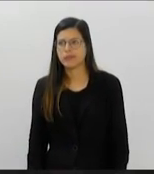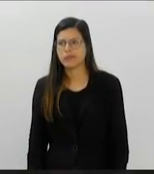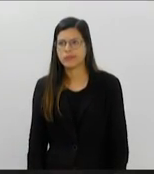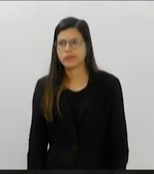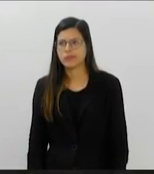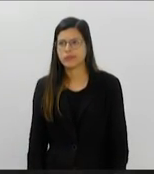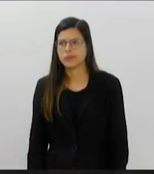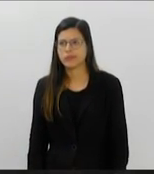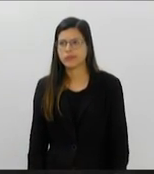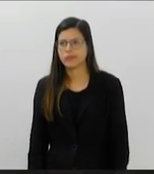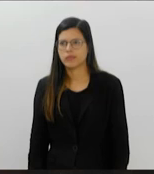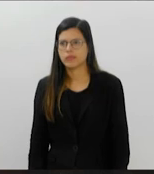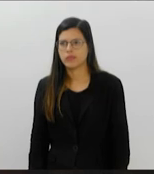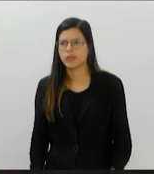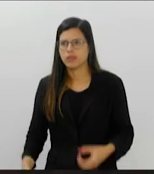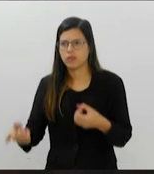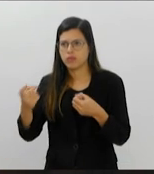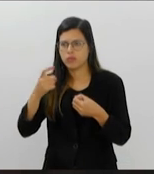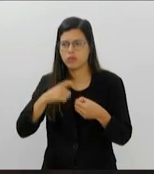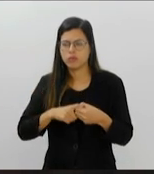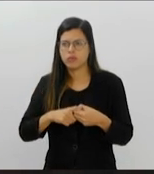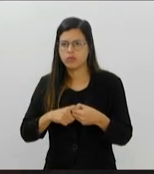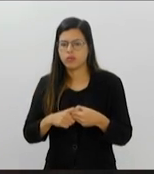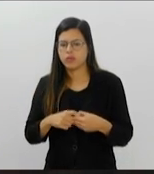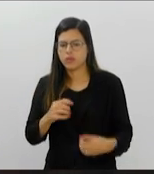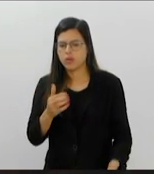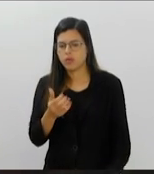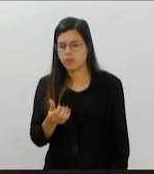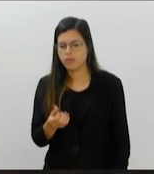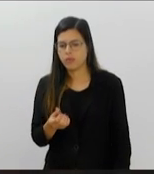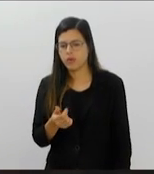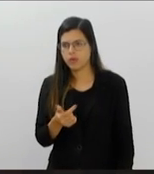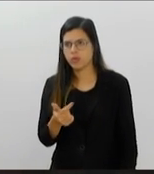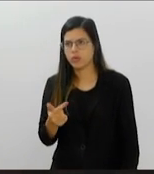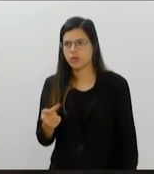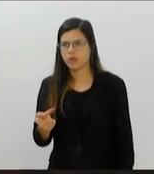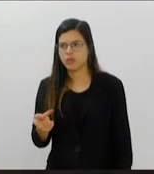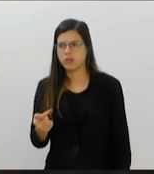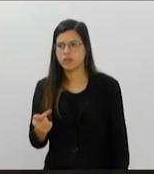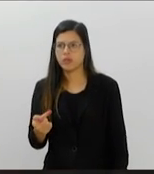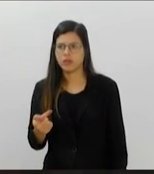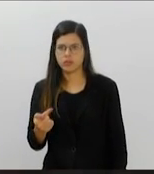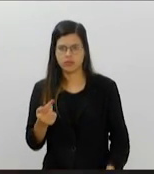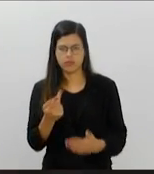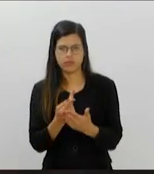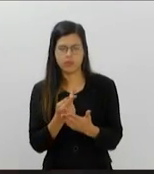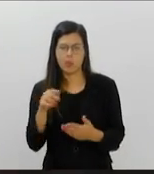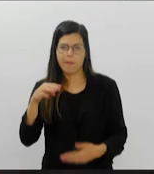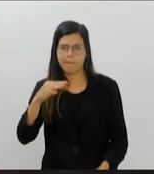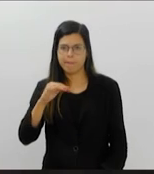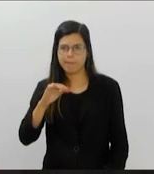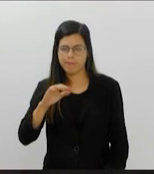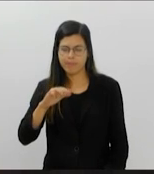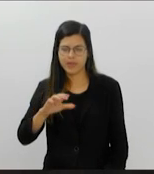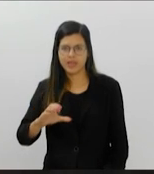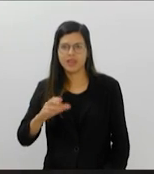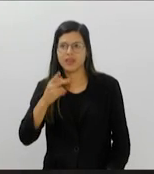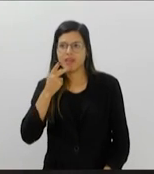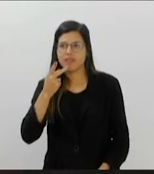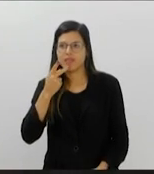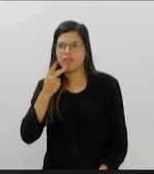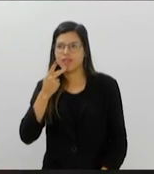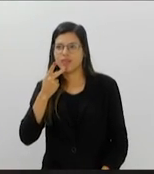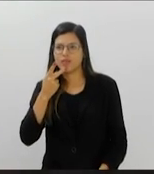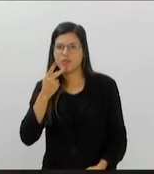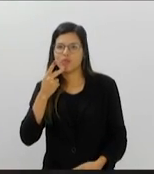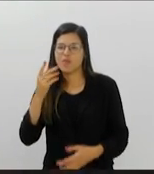retornando aqui ao 627, que Mink acabou me induzindo a erro sem querer, ele declarou na hora de discutir e